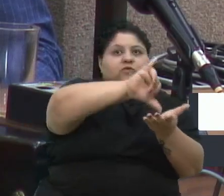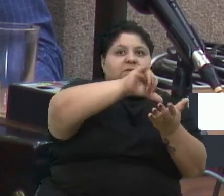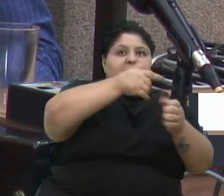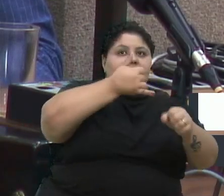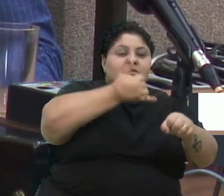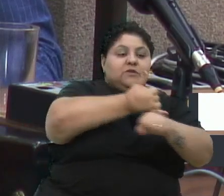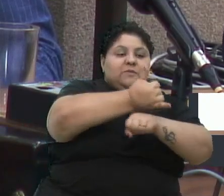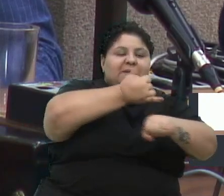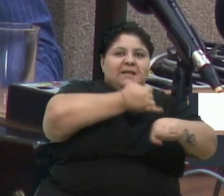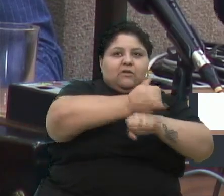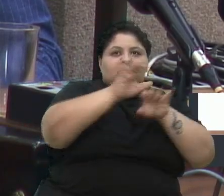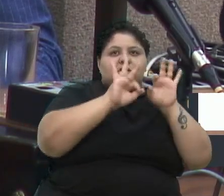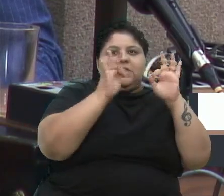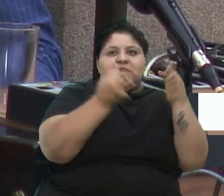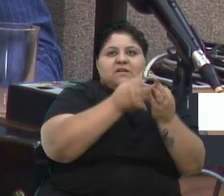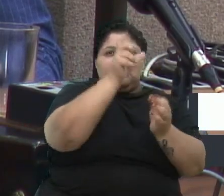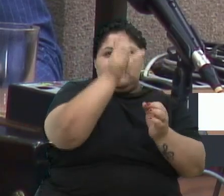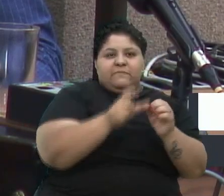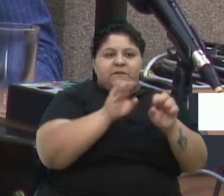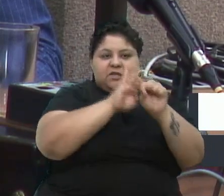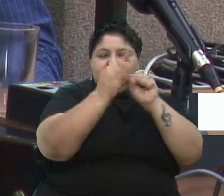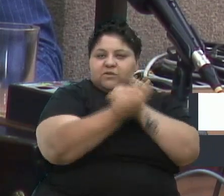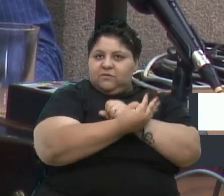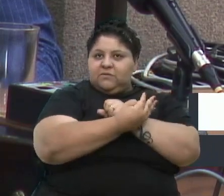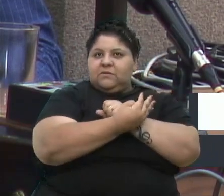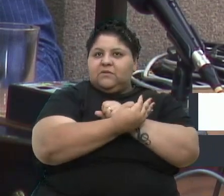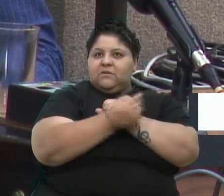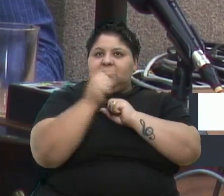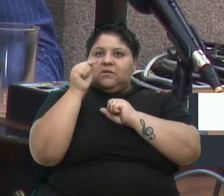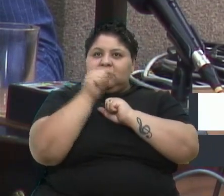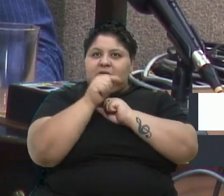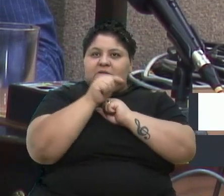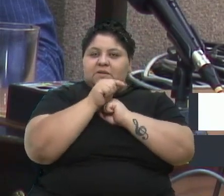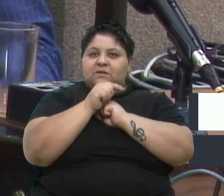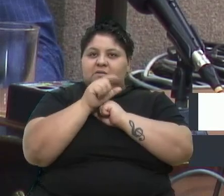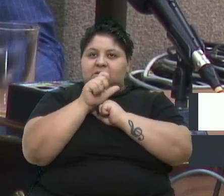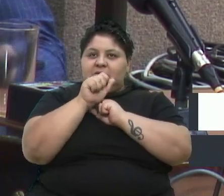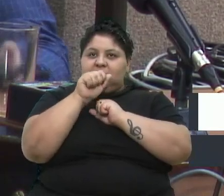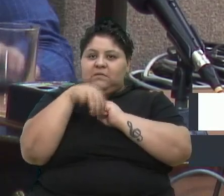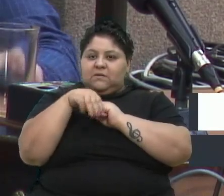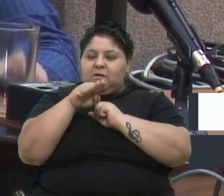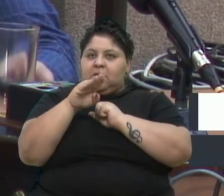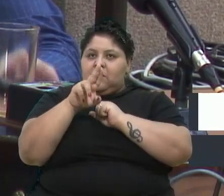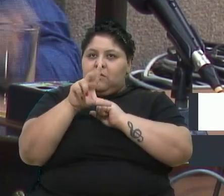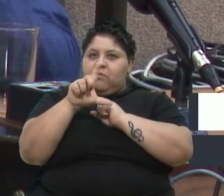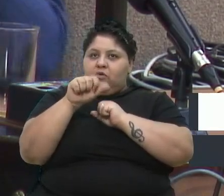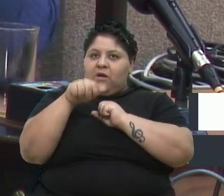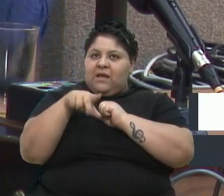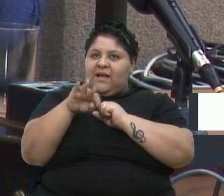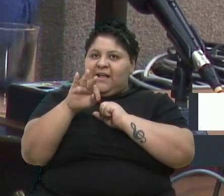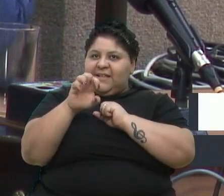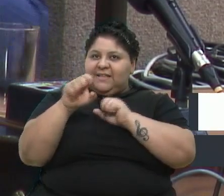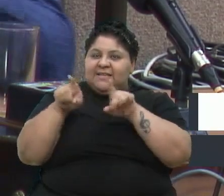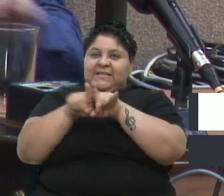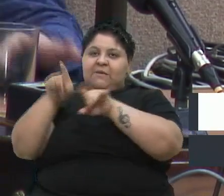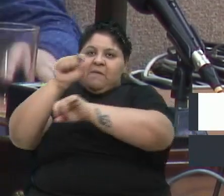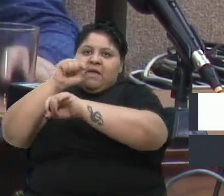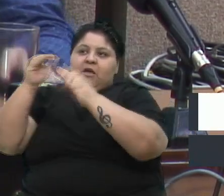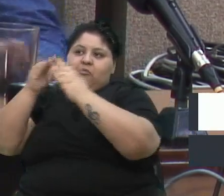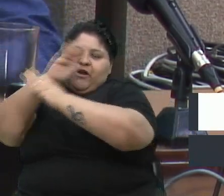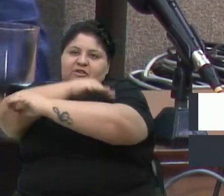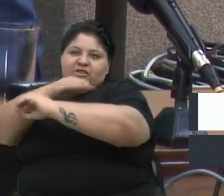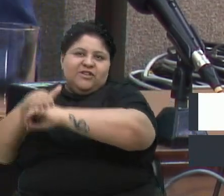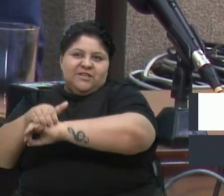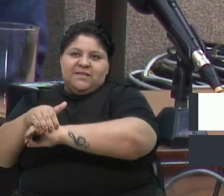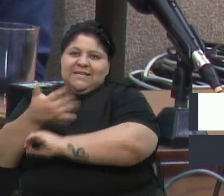dos bairros, enfim. E a situação dos ambulantes e dos moradores de rua não é simples, não é fácil.